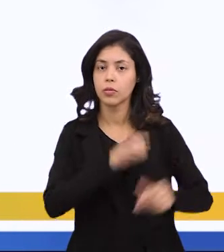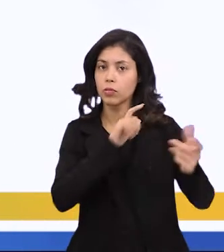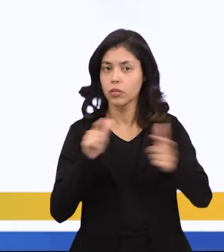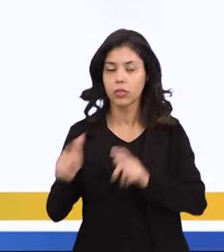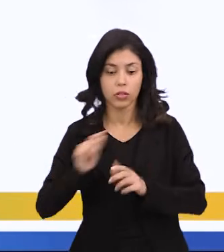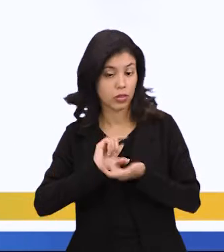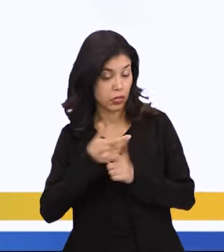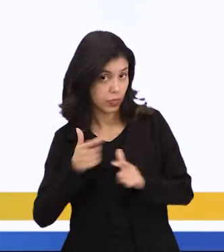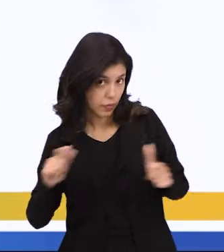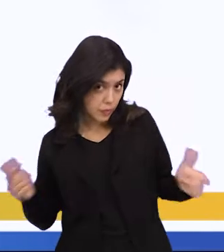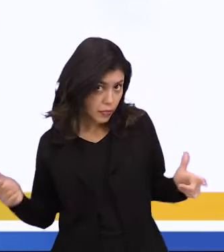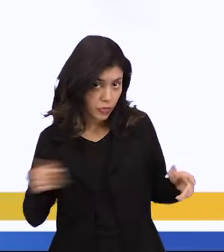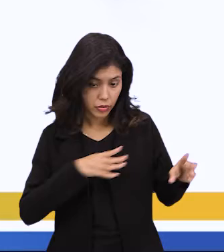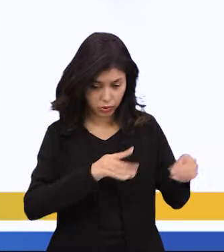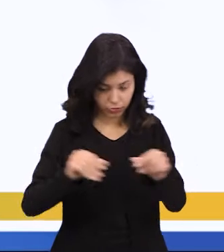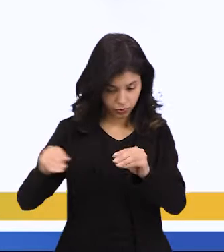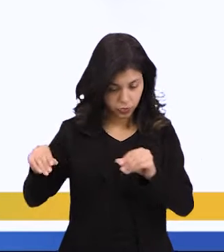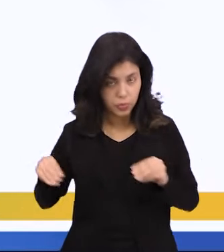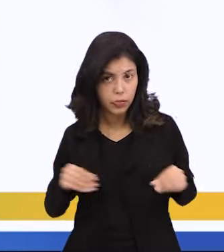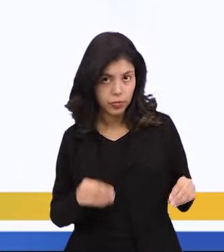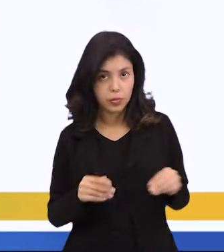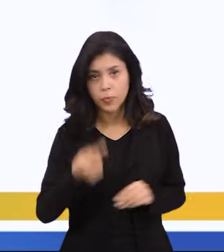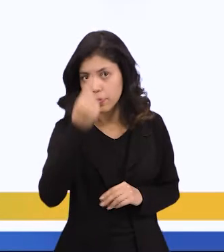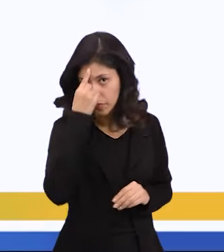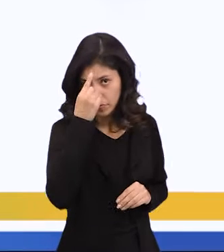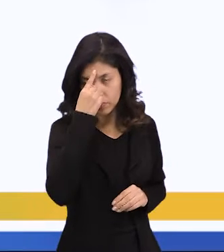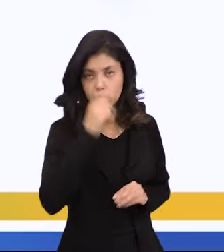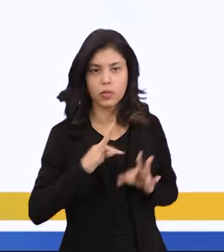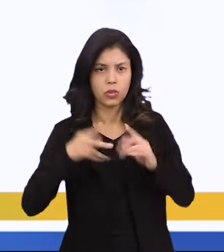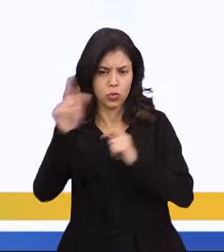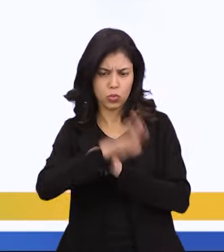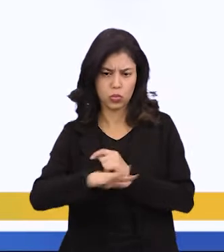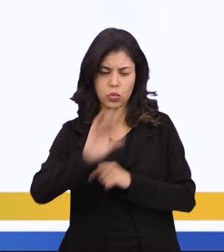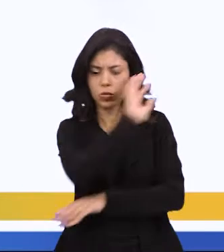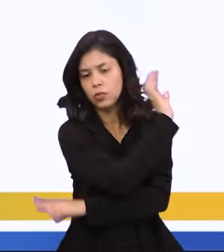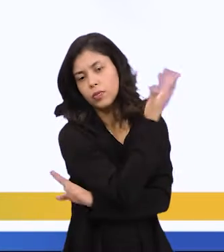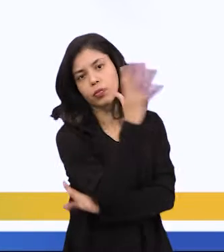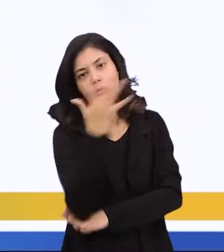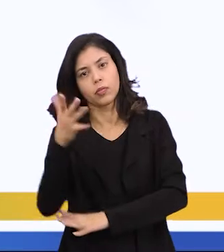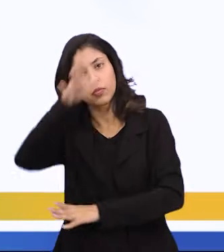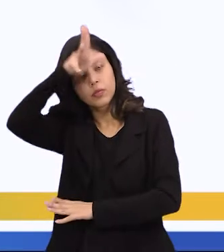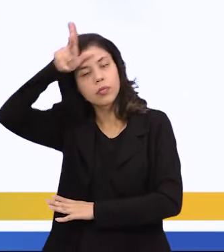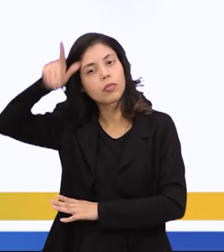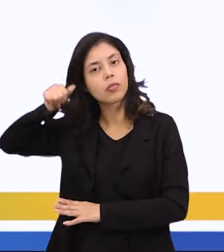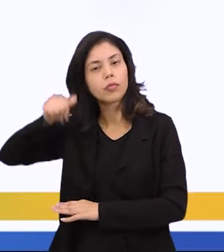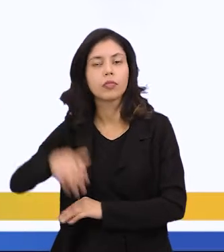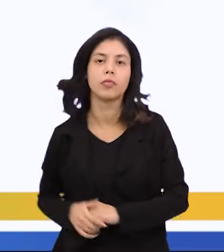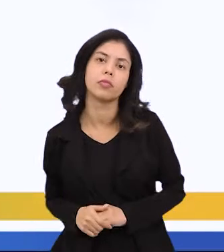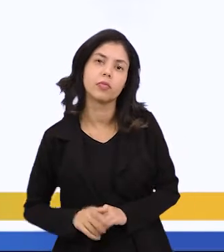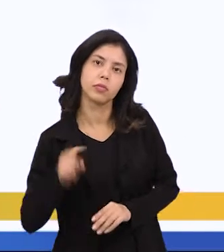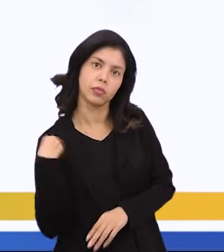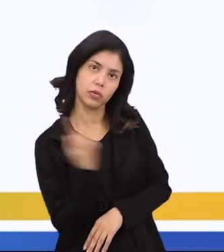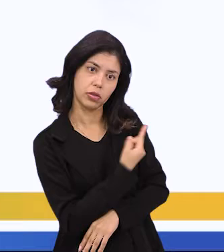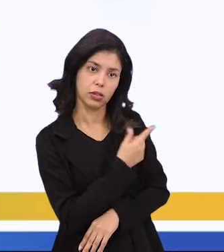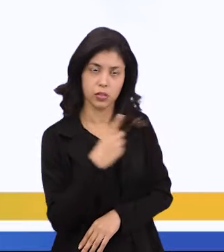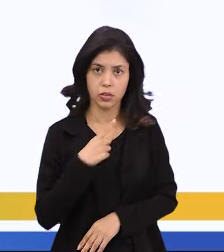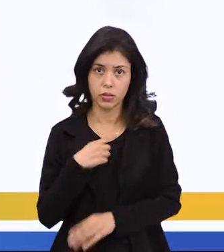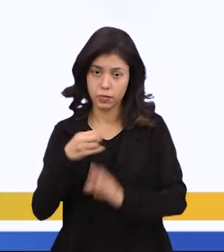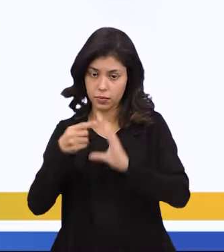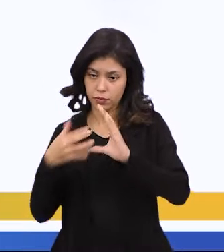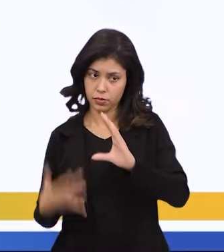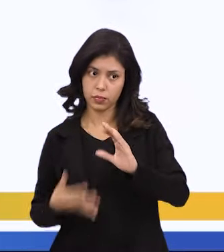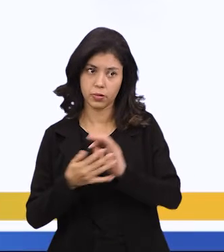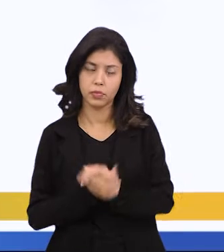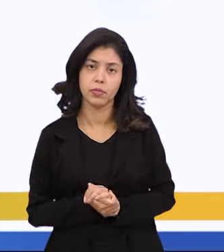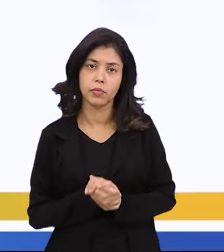área muito grande de terra, imaginem aí toda a floresta amazônica. Nós temos